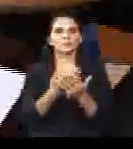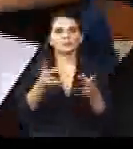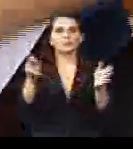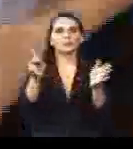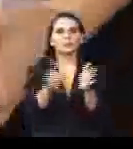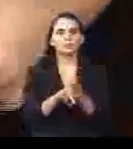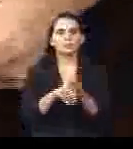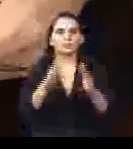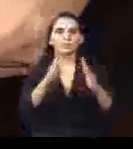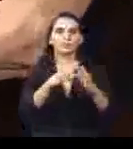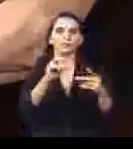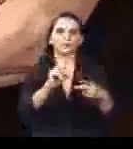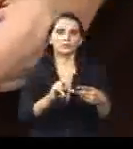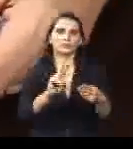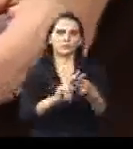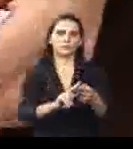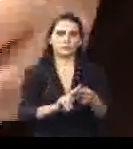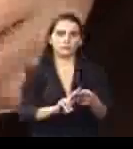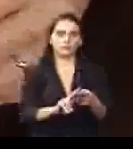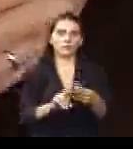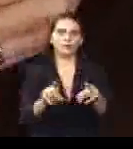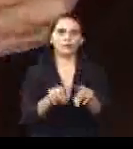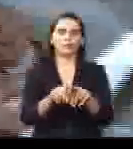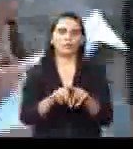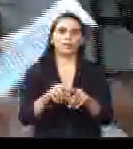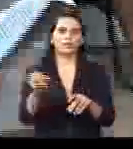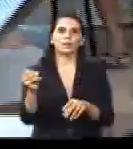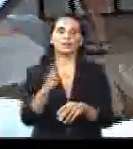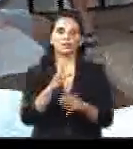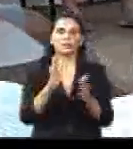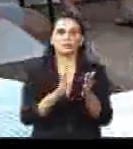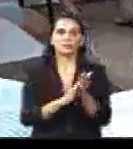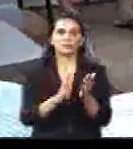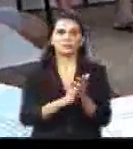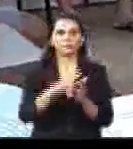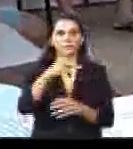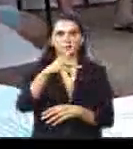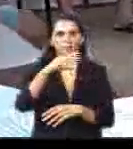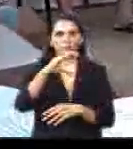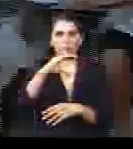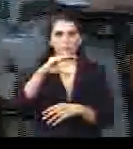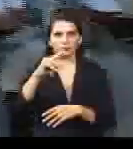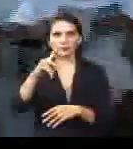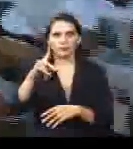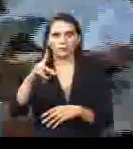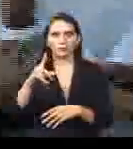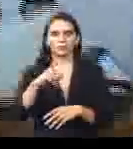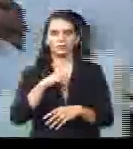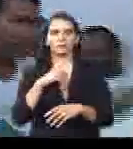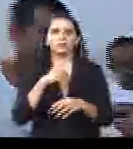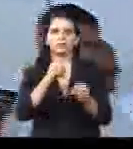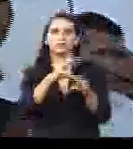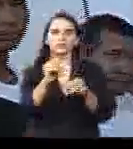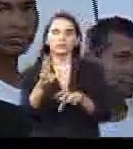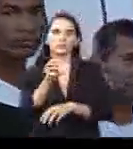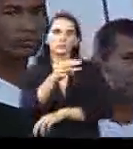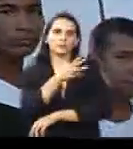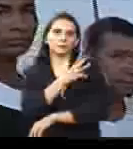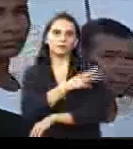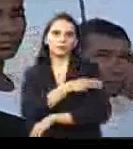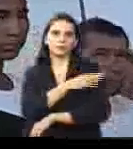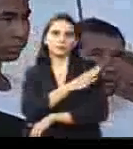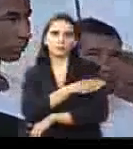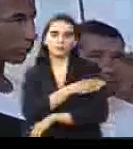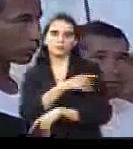escolas dentro das unidades prisionais. A Escola Nova Geração, na CPP de Palmas, que dispõe de ensino